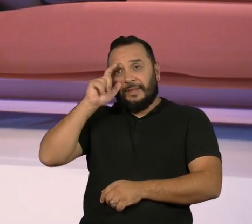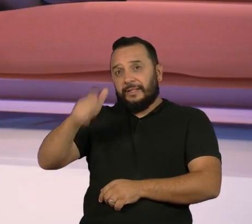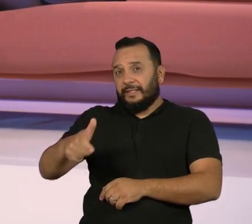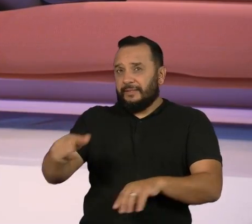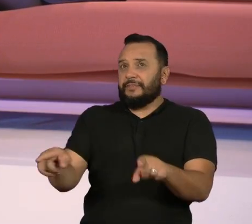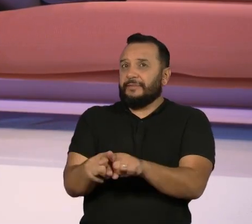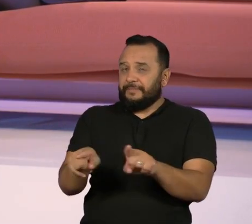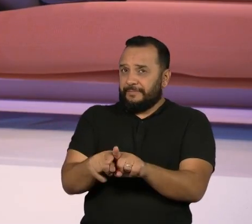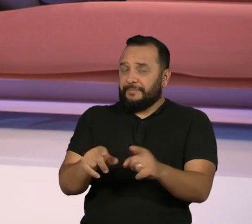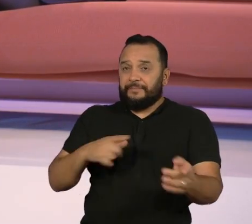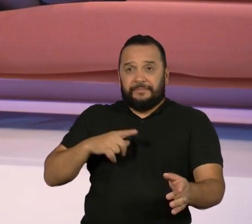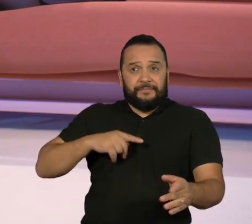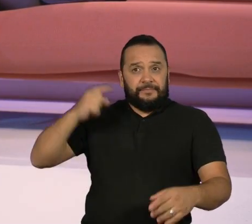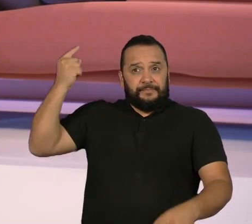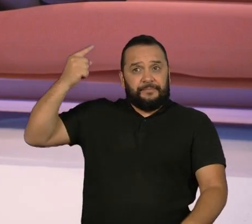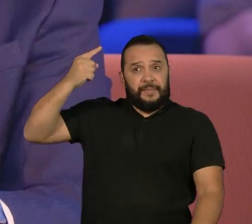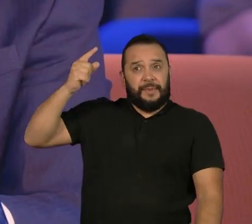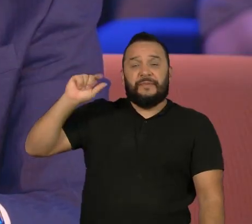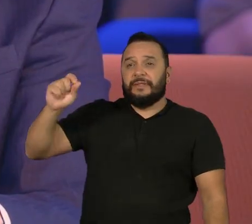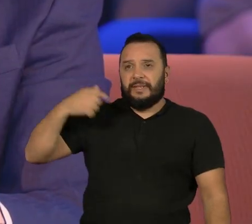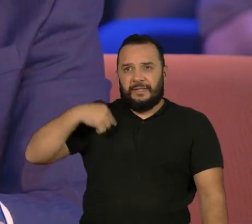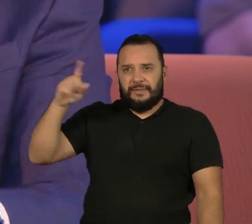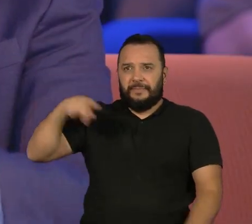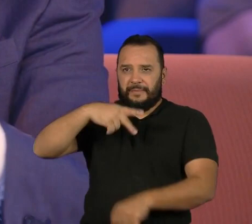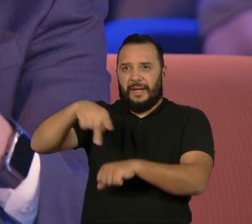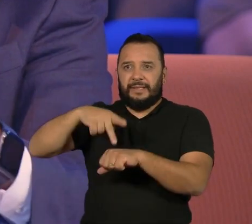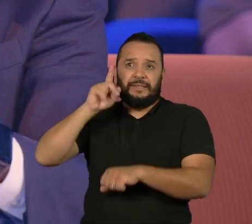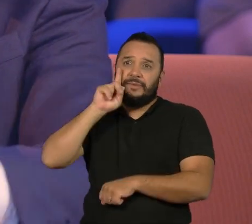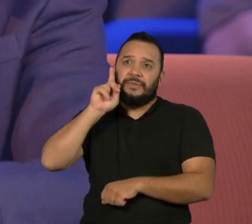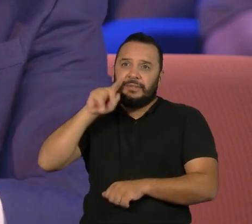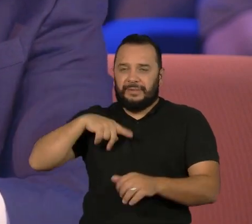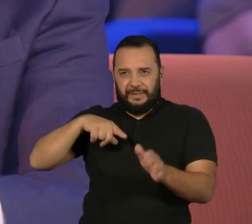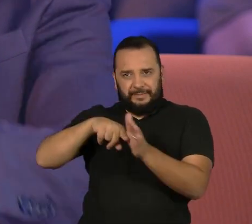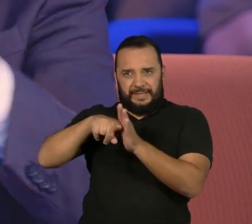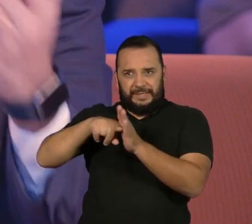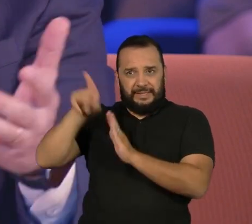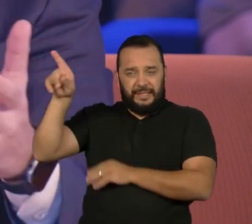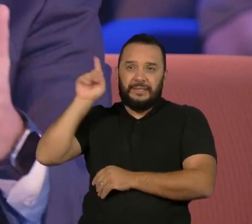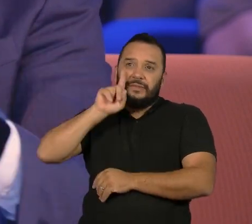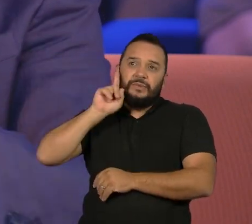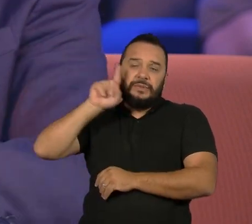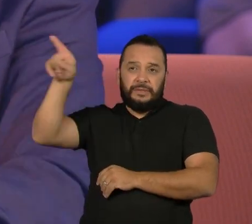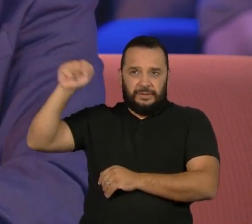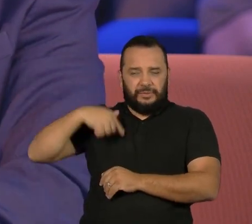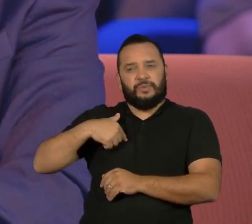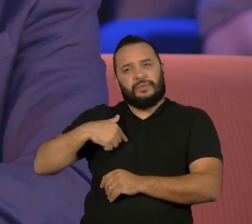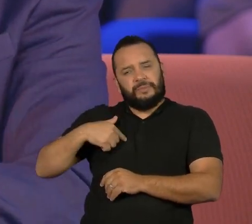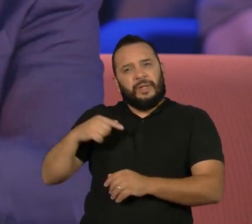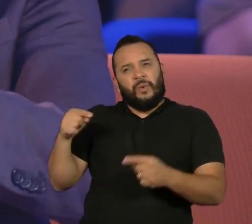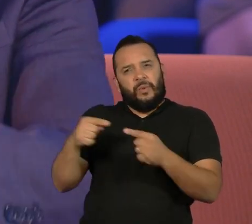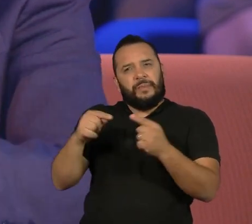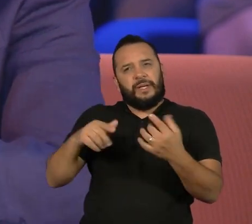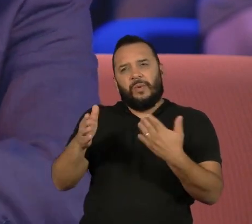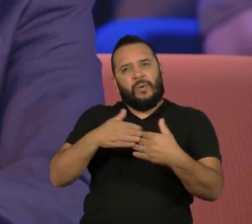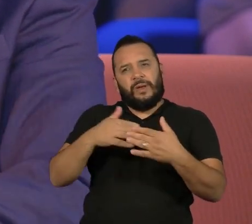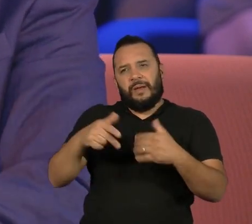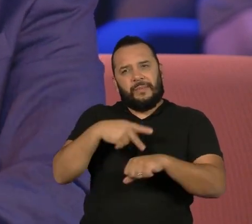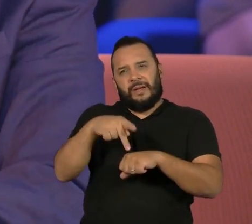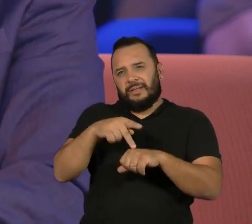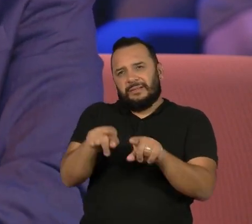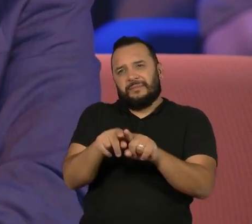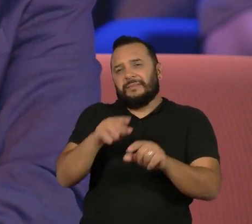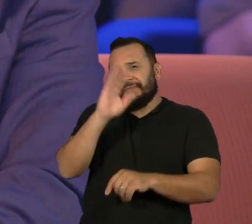aqui. Pela primeira vez nos Estados Unidos, essa é uma estatística dos Estados Unidos, mas poderia ser, né, de qualquer outro país, inclusive do